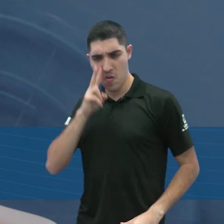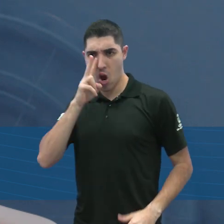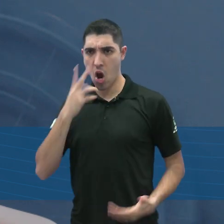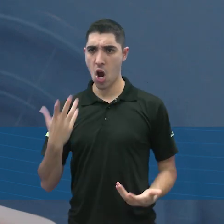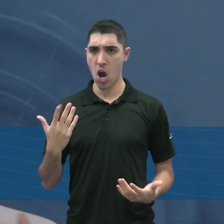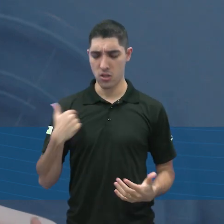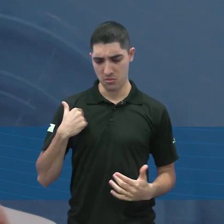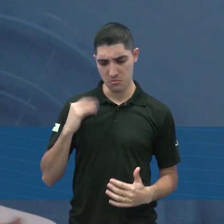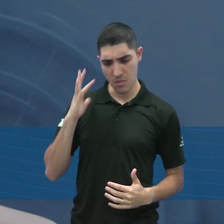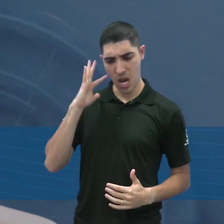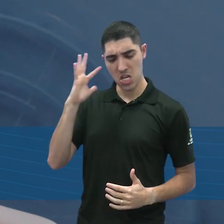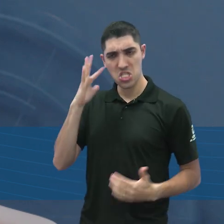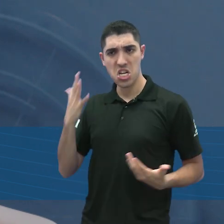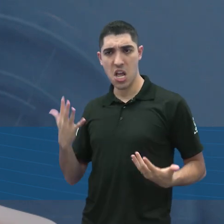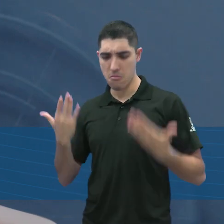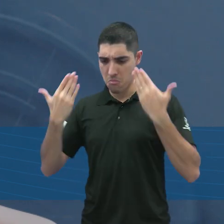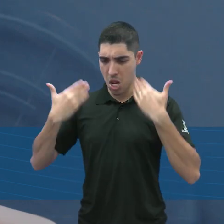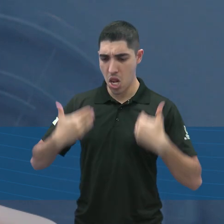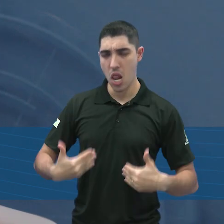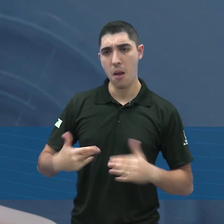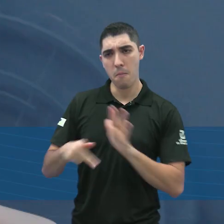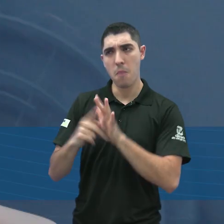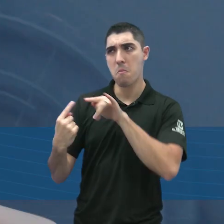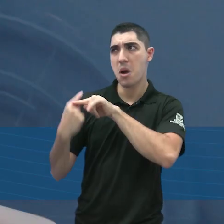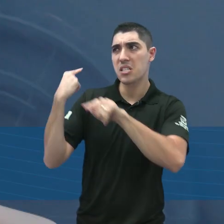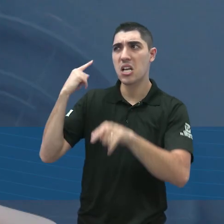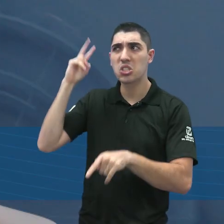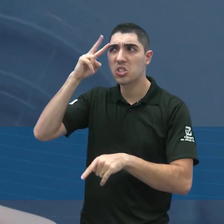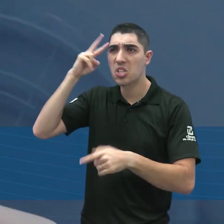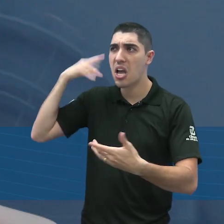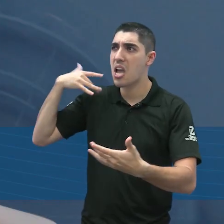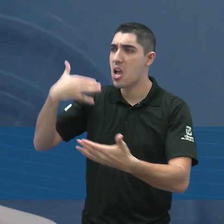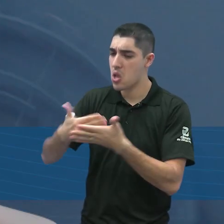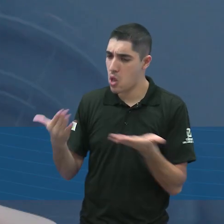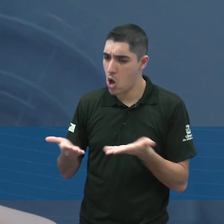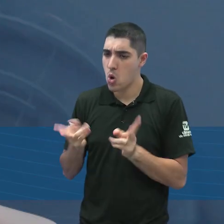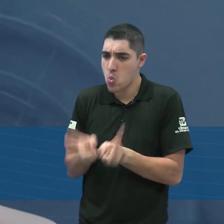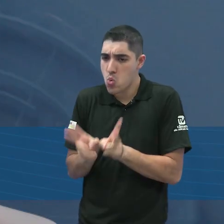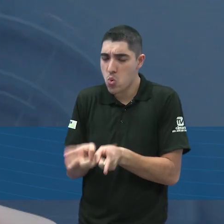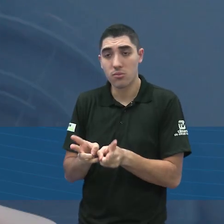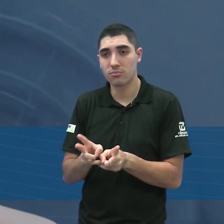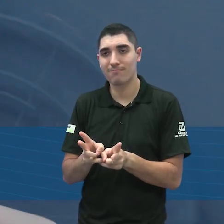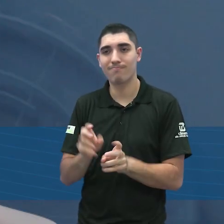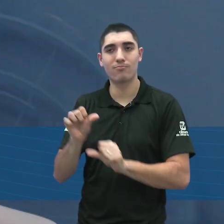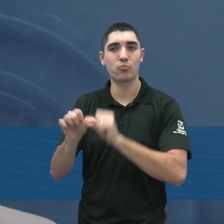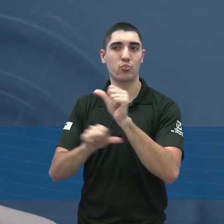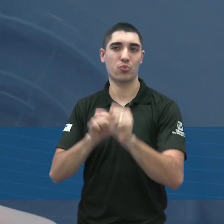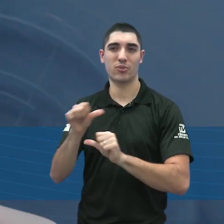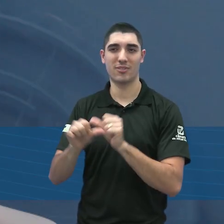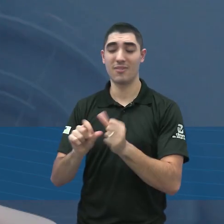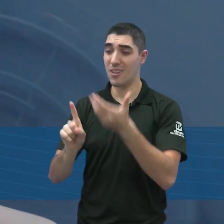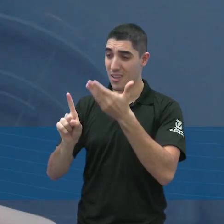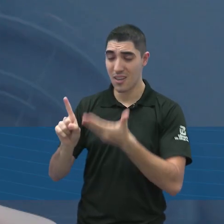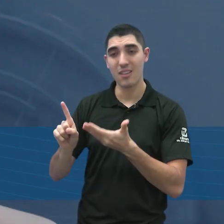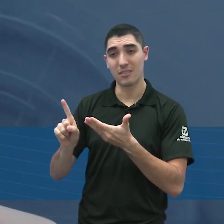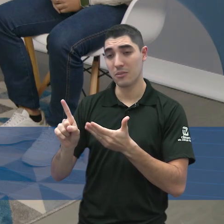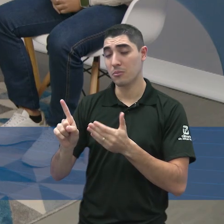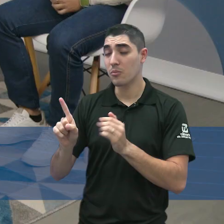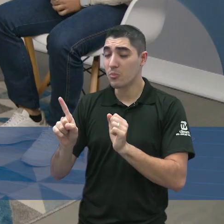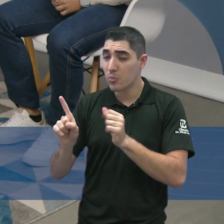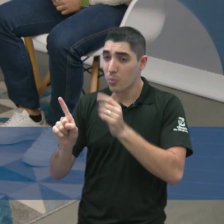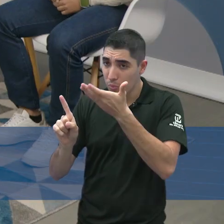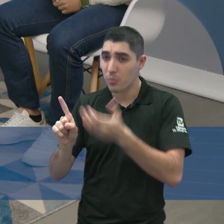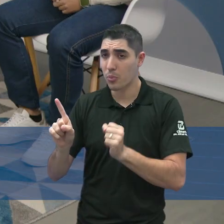construção sócio-histórica que acompanha o homem, ele se limita e ele acaba perdendo muito com isso. Uhum. É